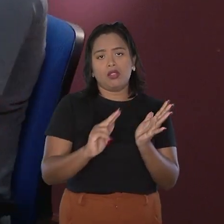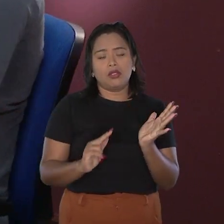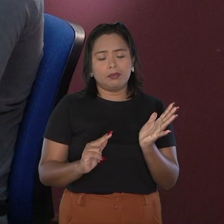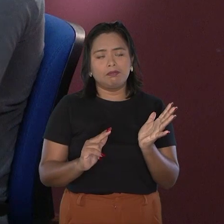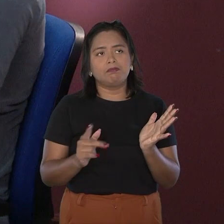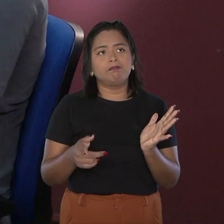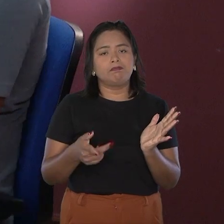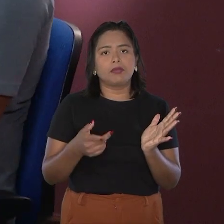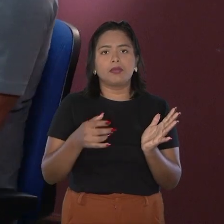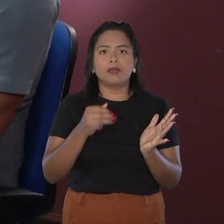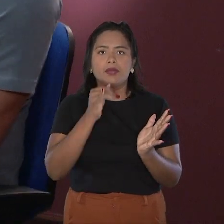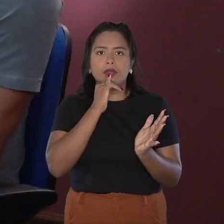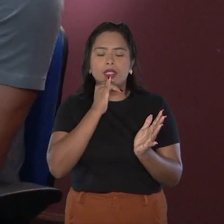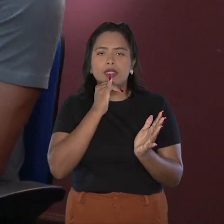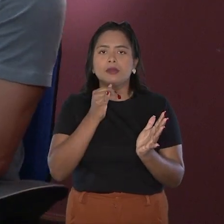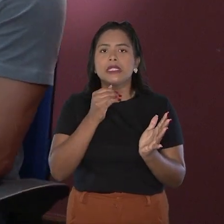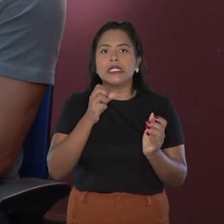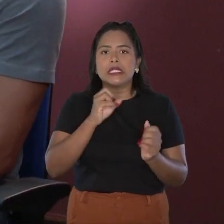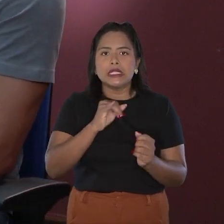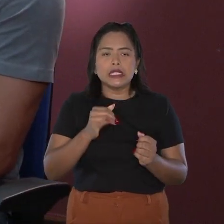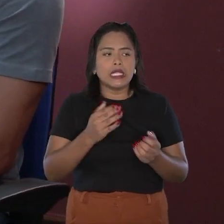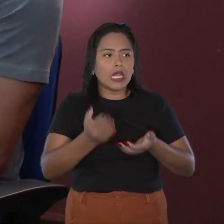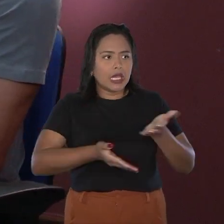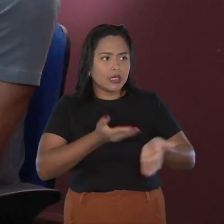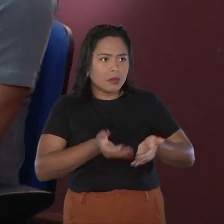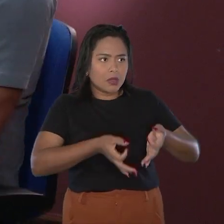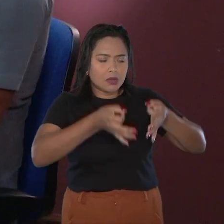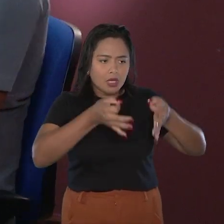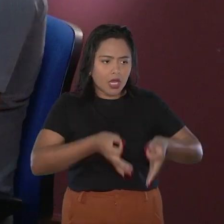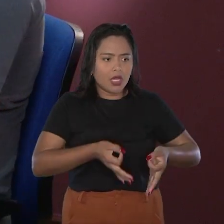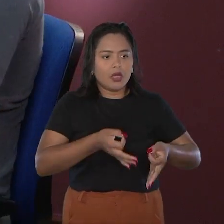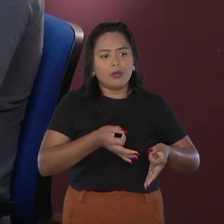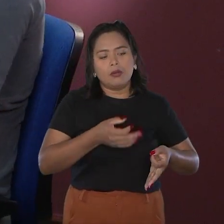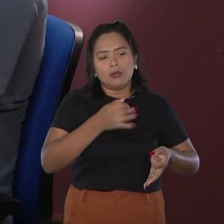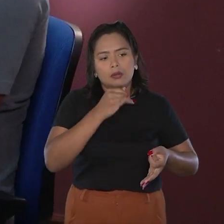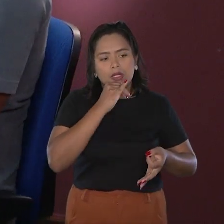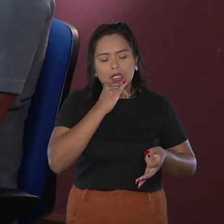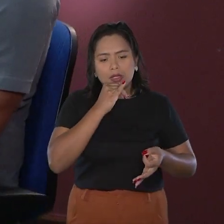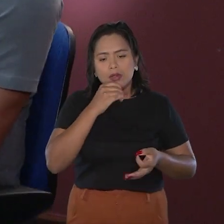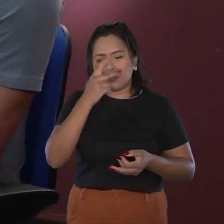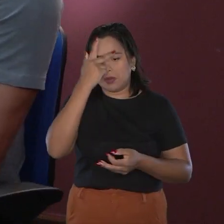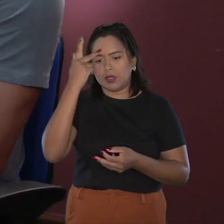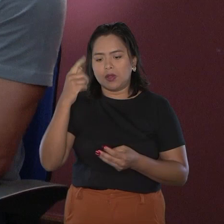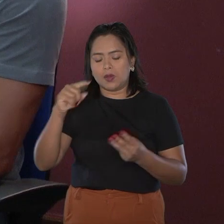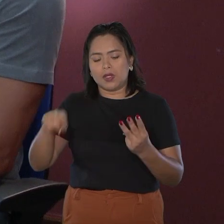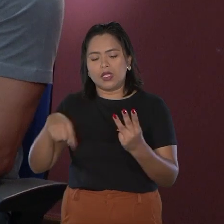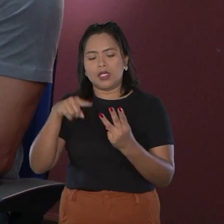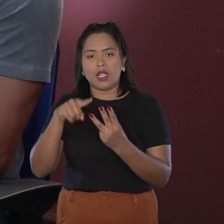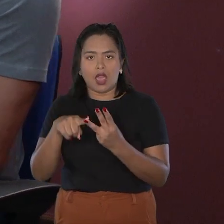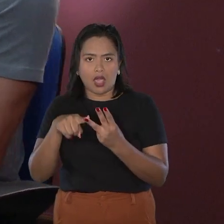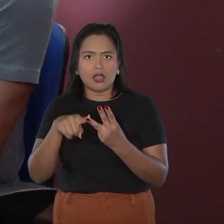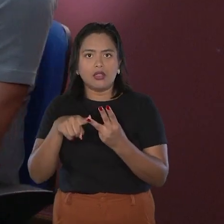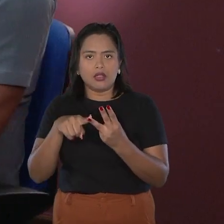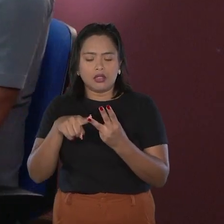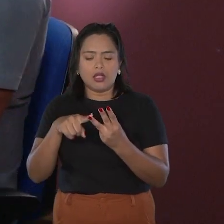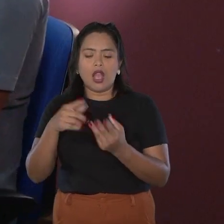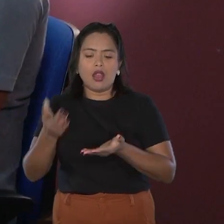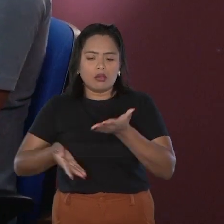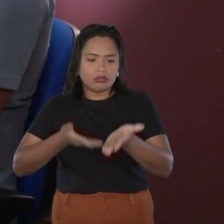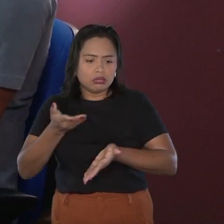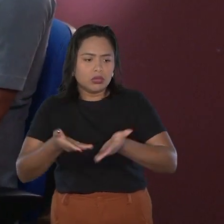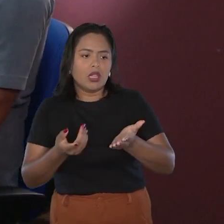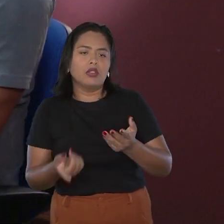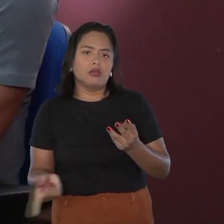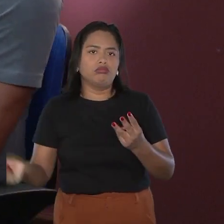dependendo da atenção correta uma pessoa que precisa de um nível de suporte 3 pode passar para dois ou para um e também dá ausência